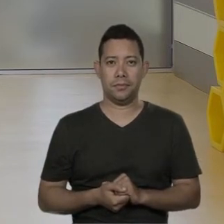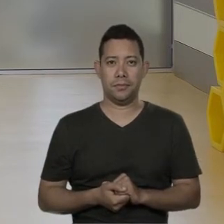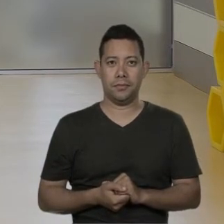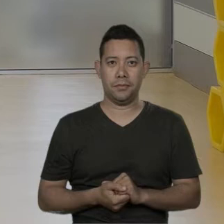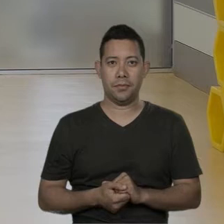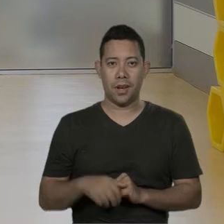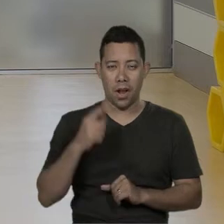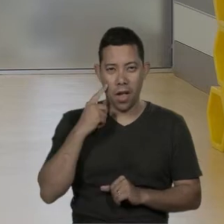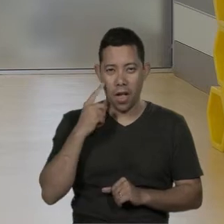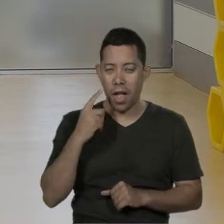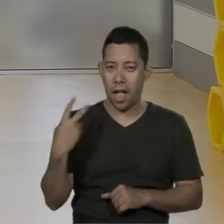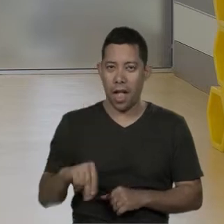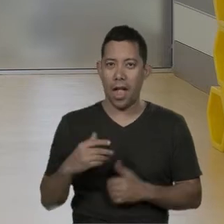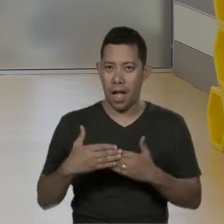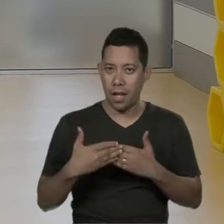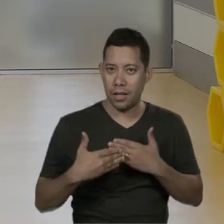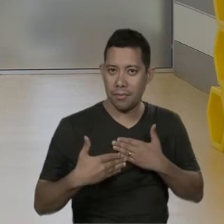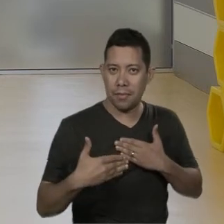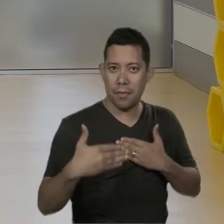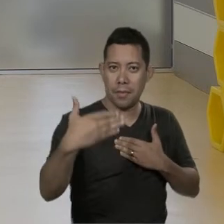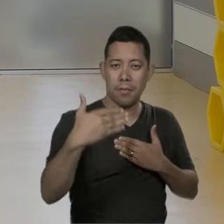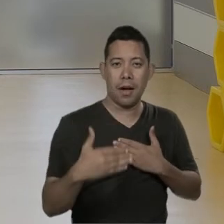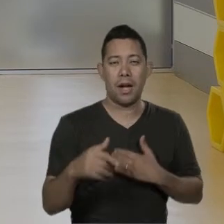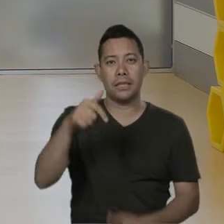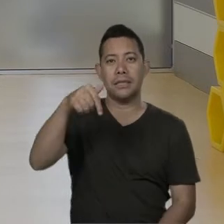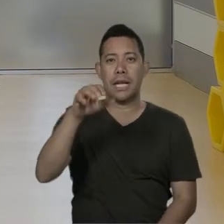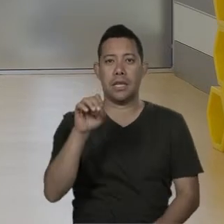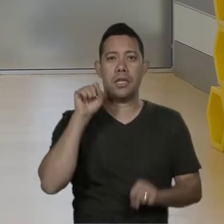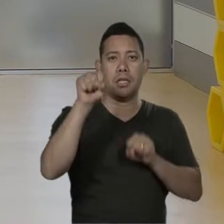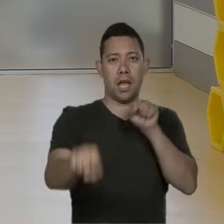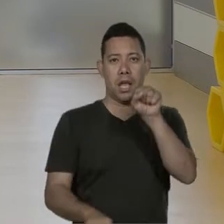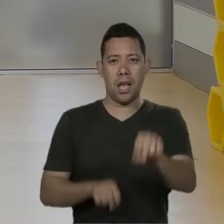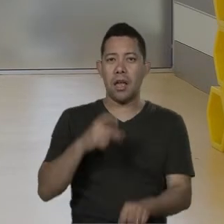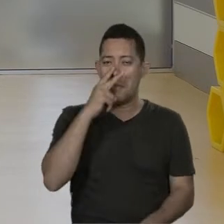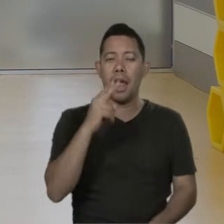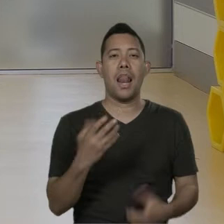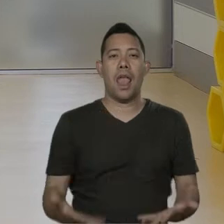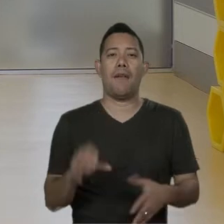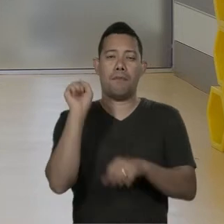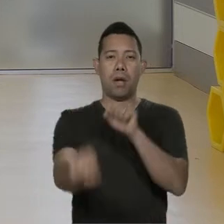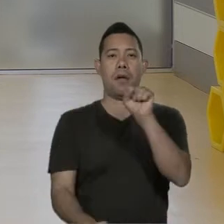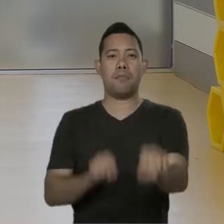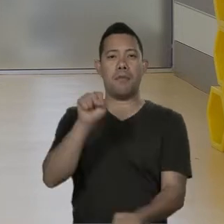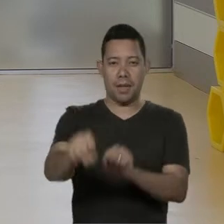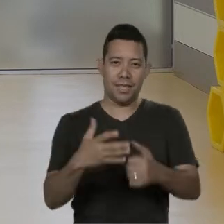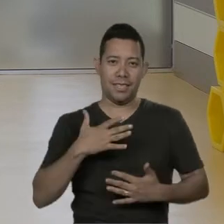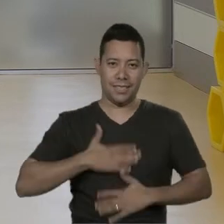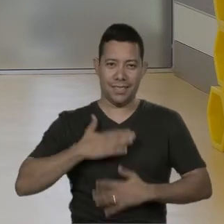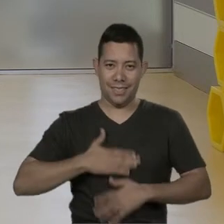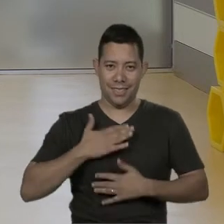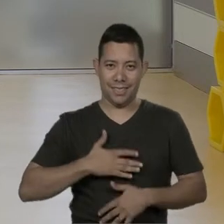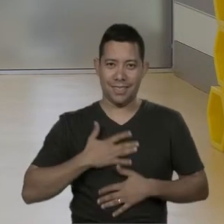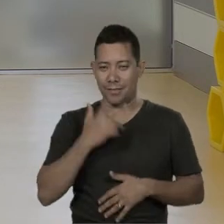Desce o RPM. Vem pra 70 RPM. Aquele giro soltinho. Aquela sensação de